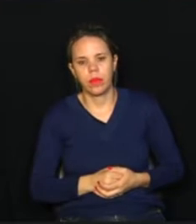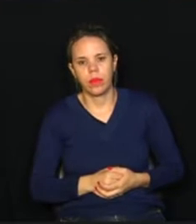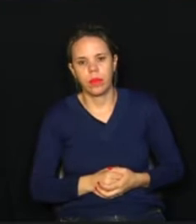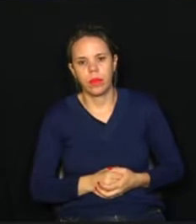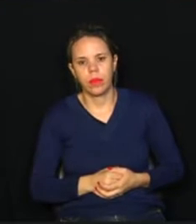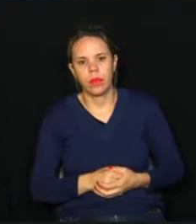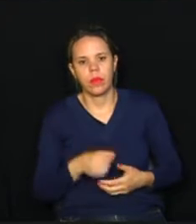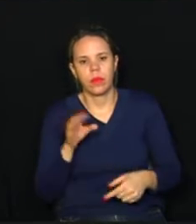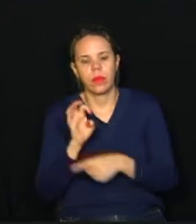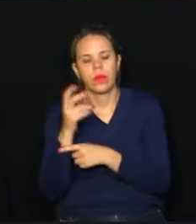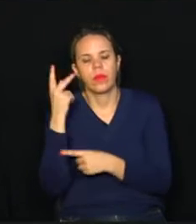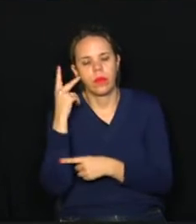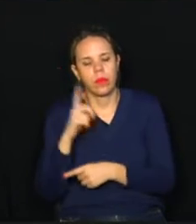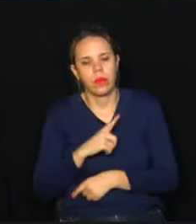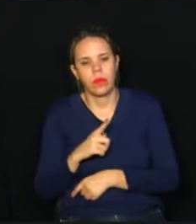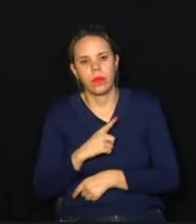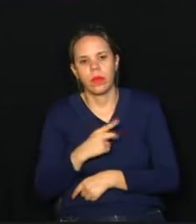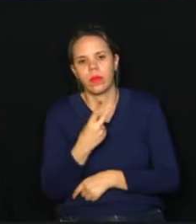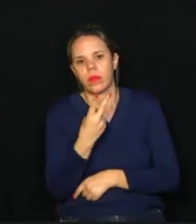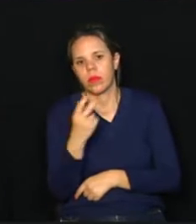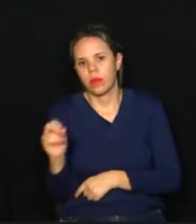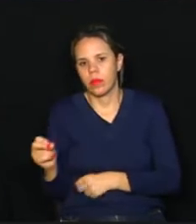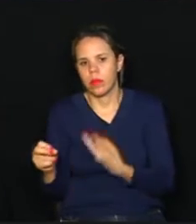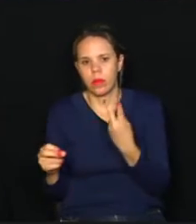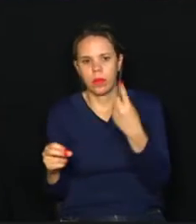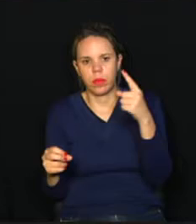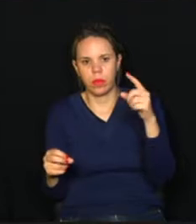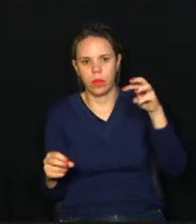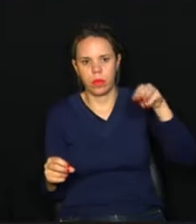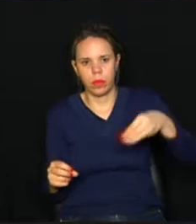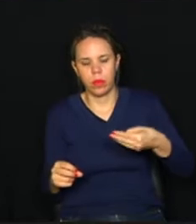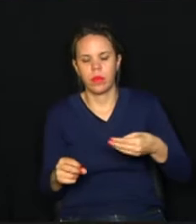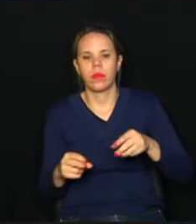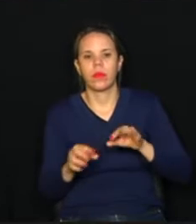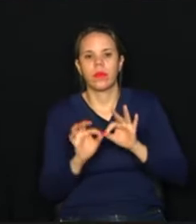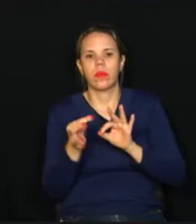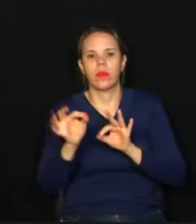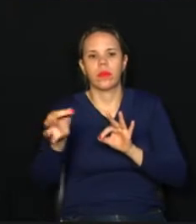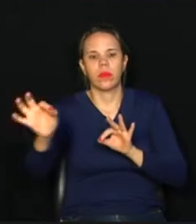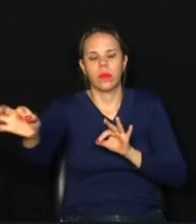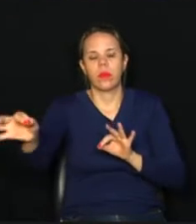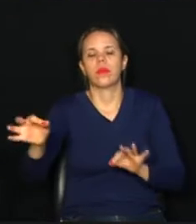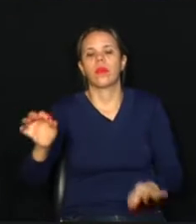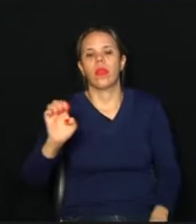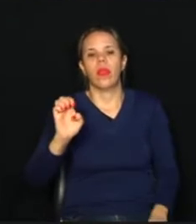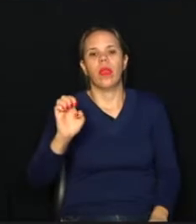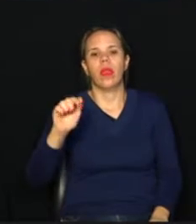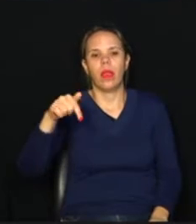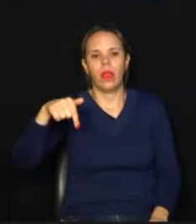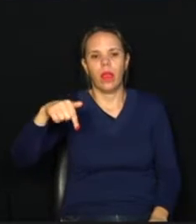o estado de São Paulo tem mais ou menos 20 a 21 milhões de hectares de área,